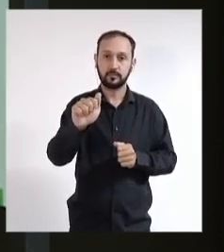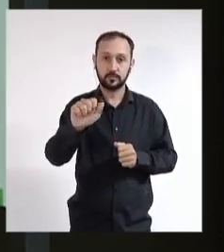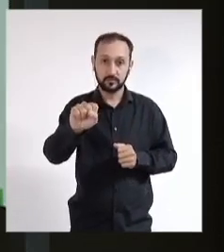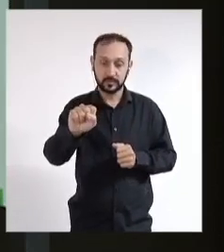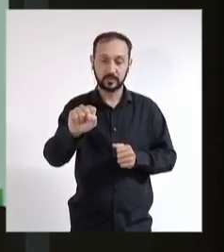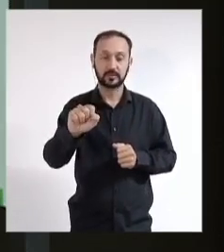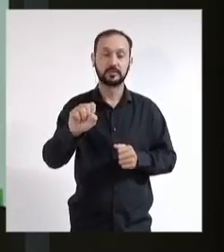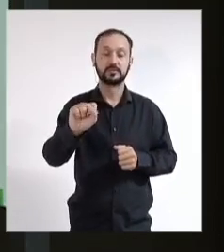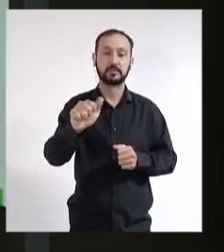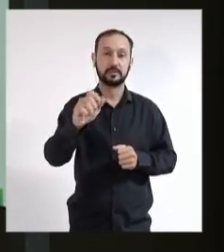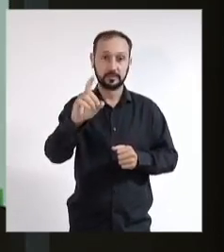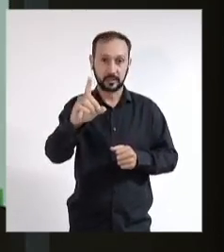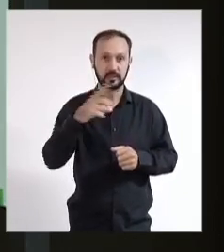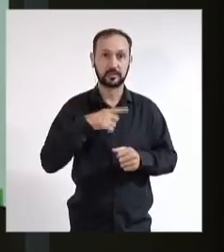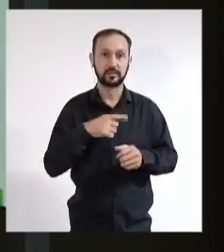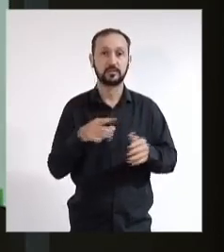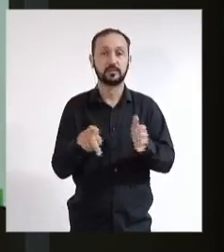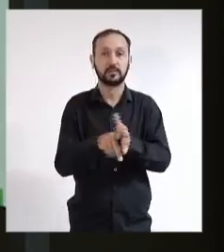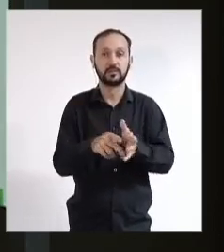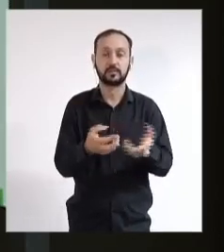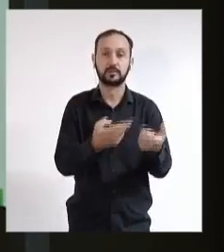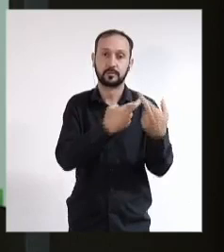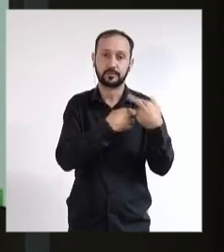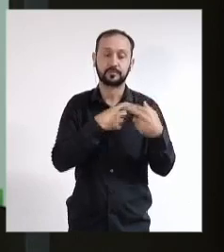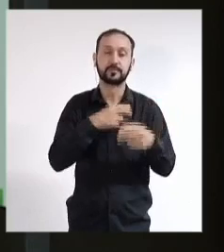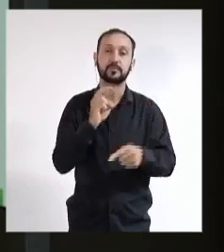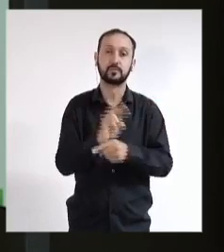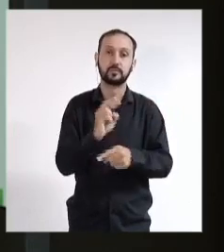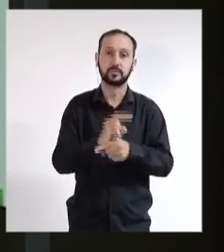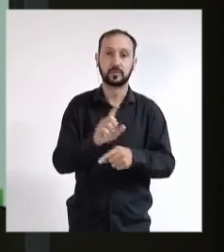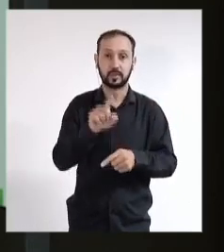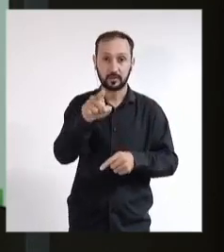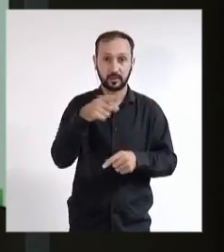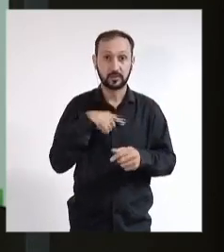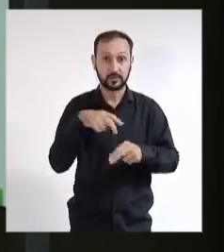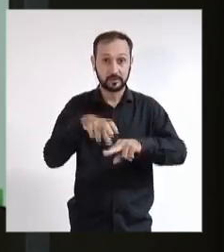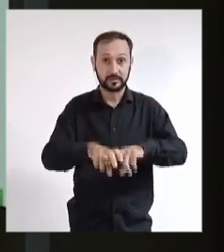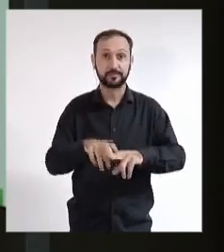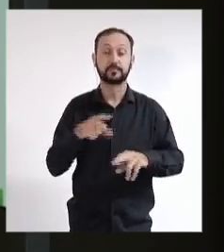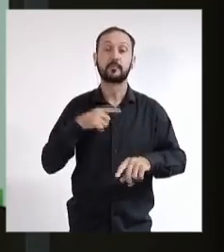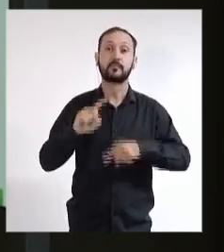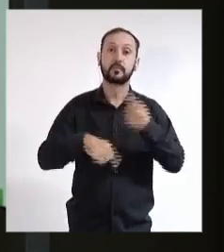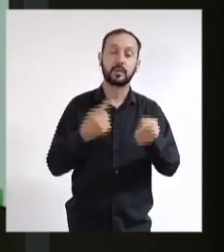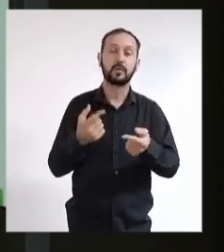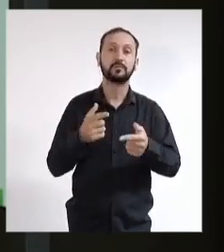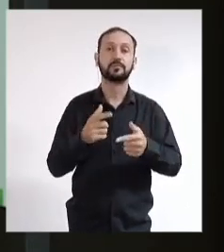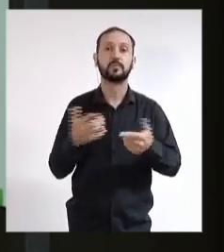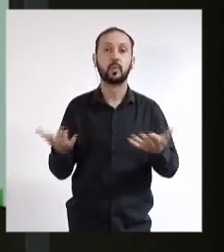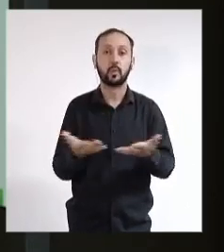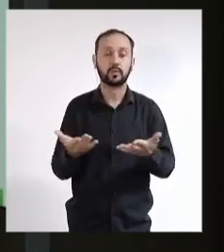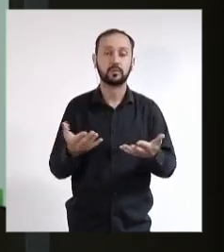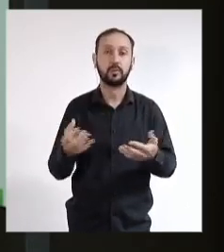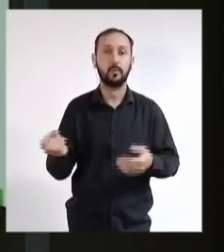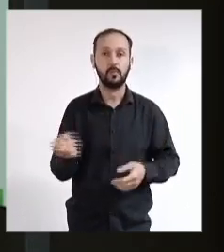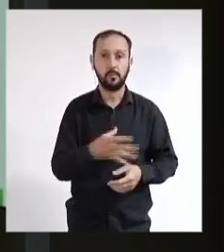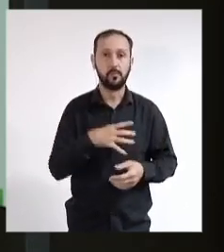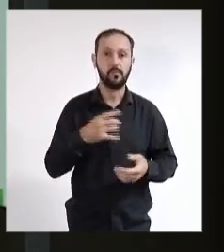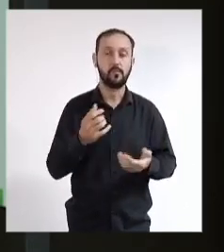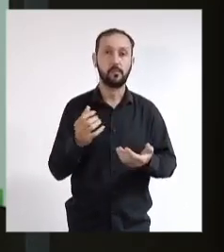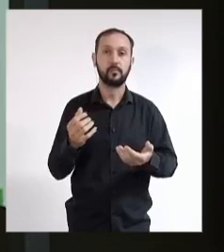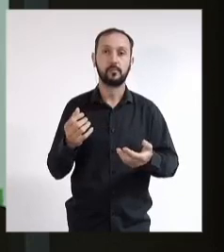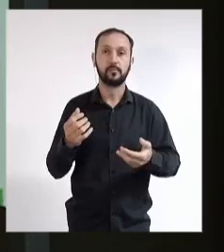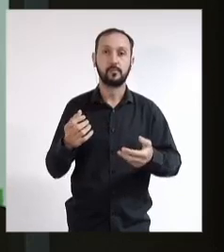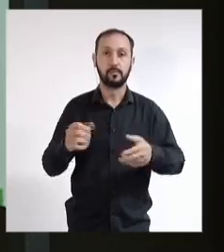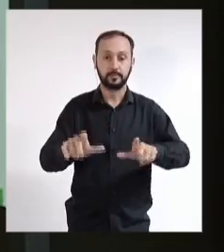tá aqui o nosso responsável coordenador de regulação fundiária está lá no fundo né então já tem outro que entrou hoje né está entrando